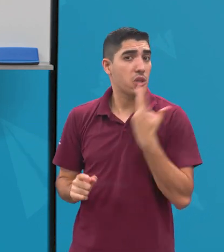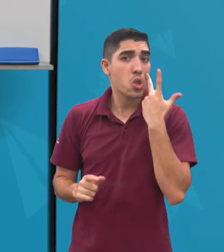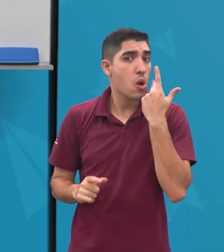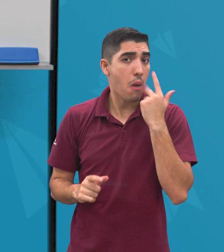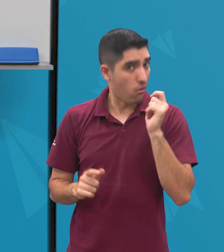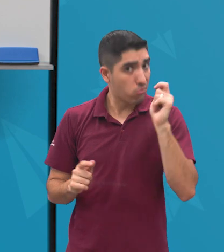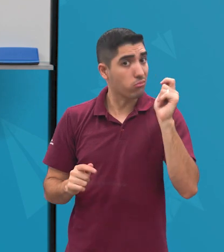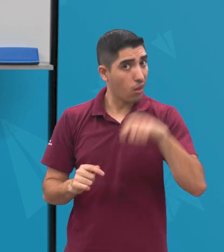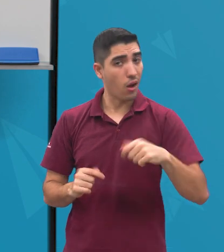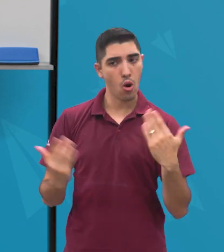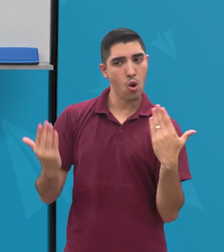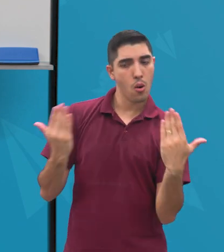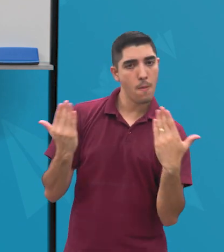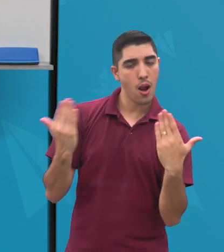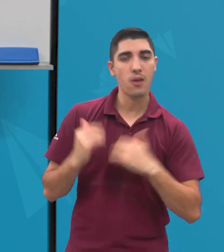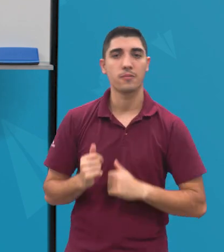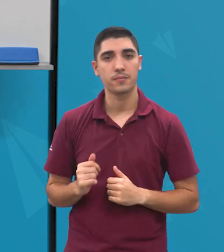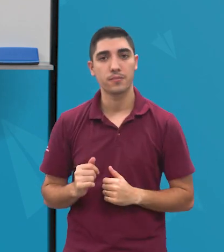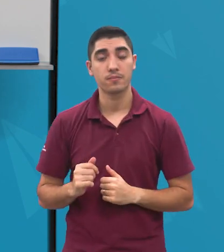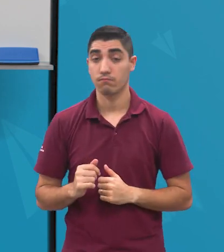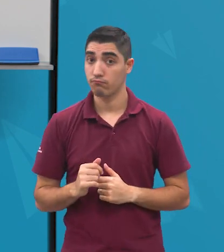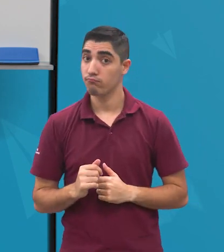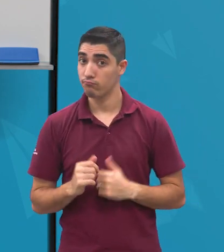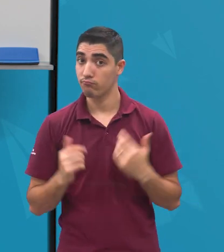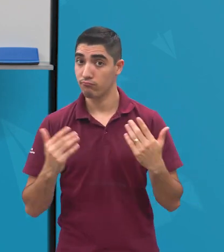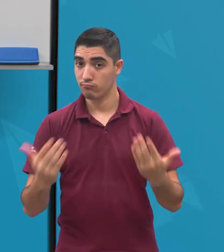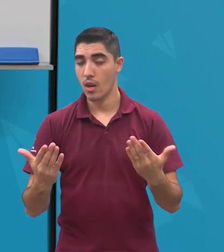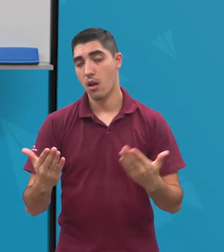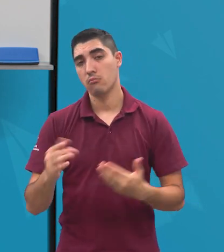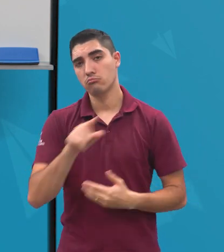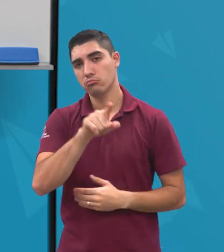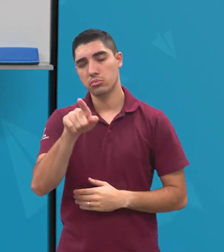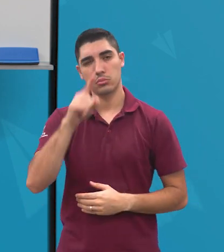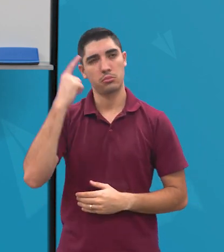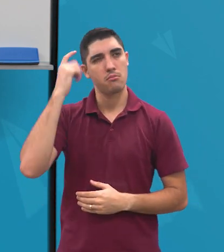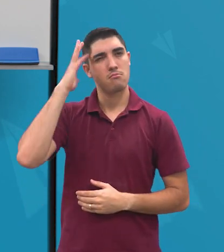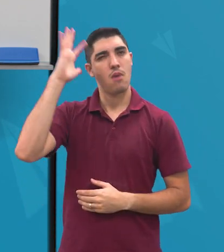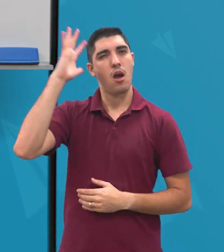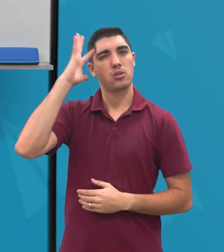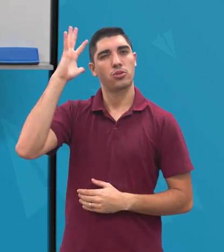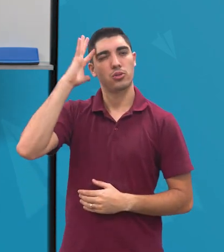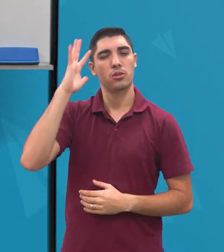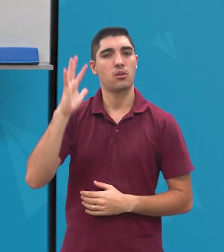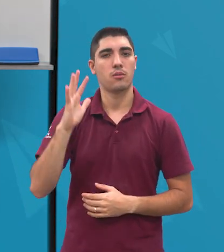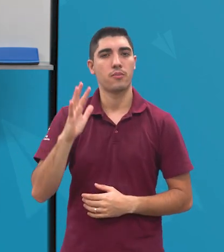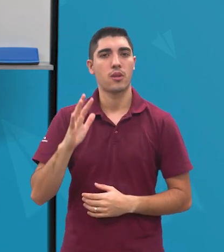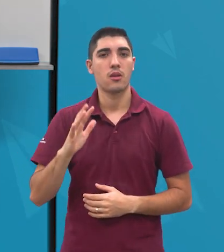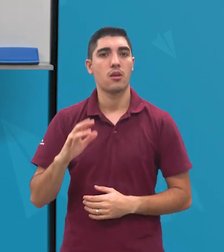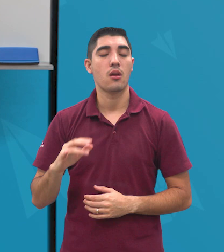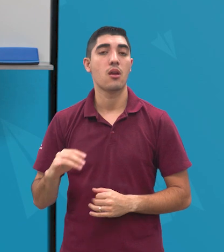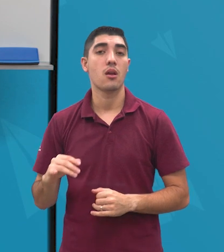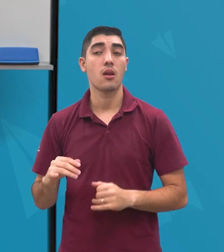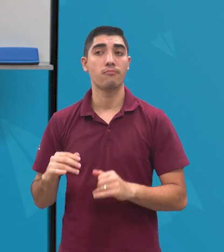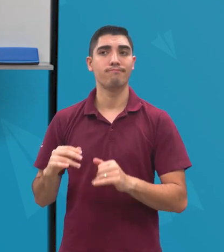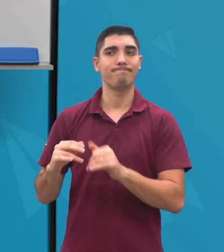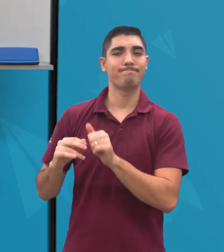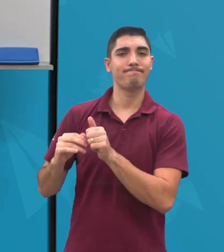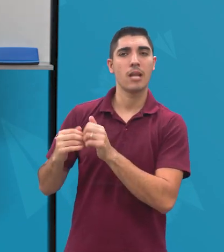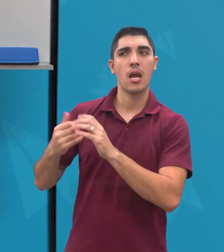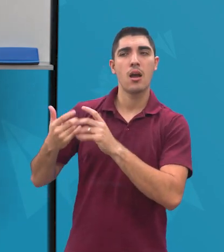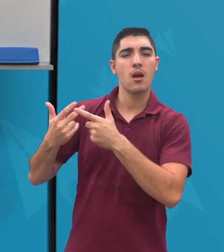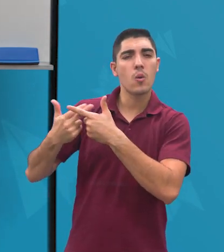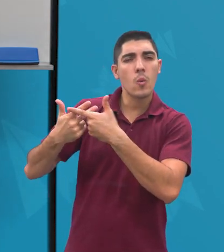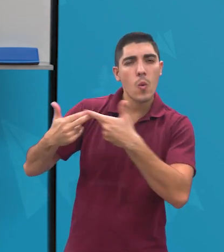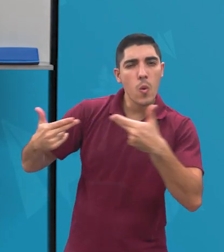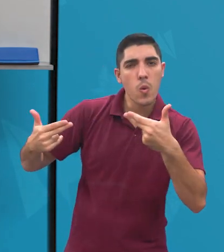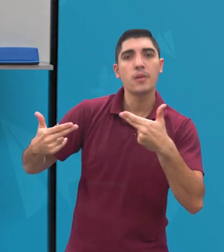realidade. Talvez vocês possam pensar, por exemplo, em alguns elementos que